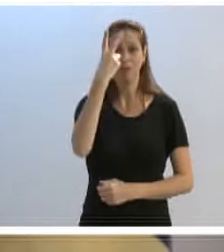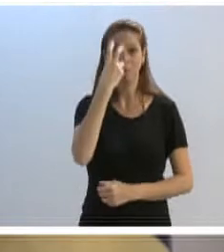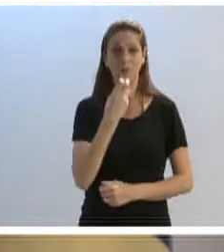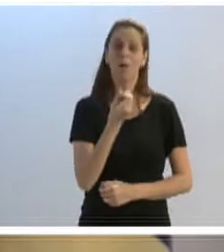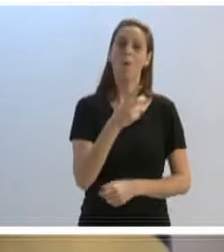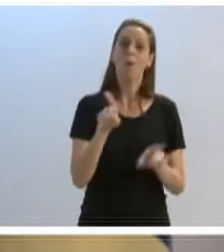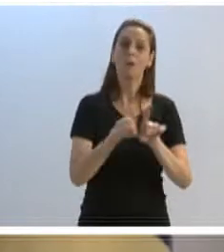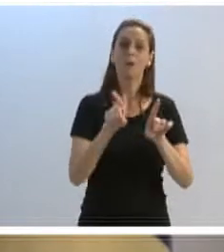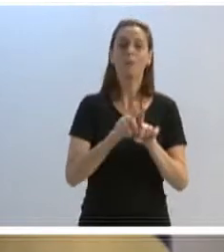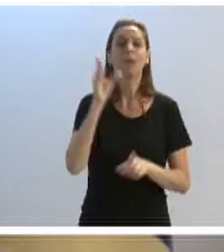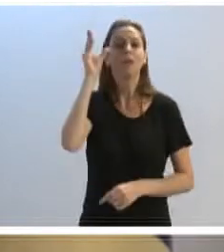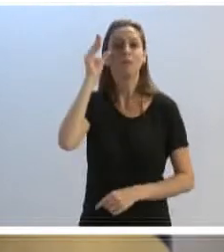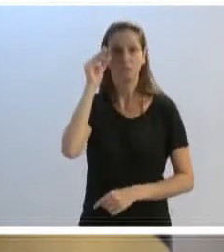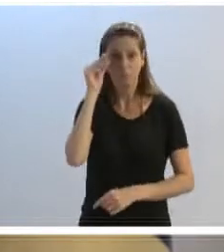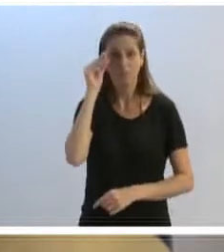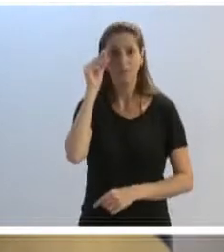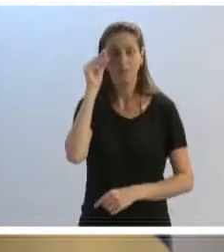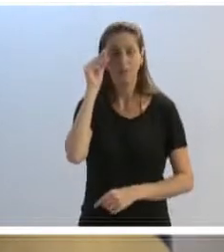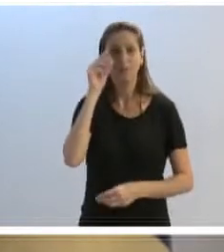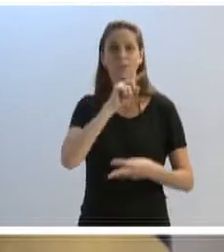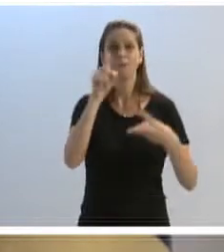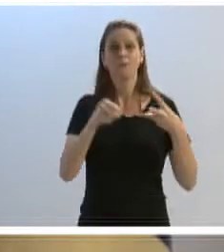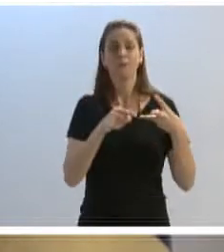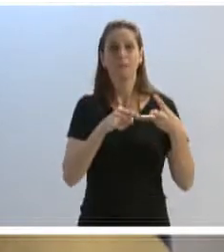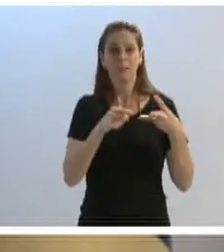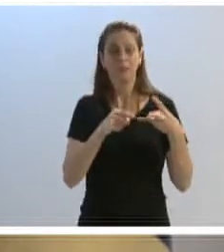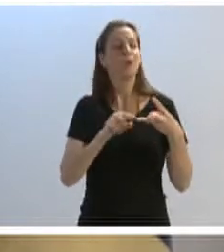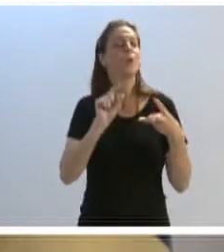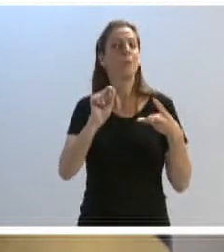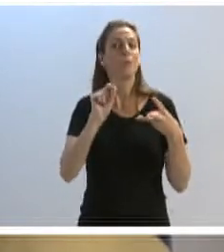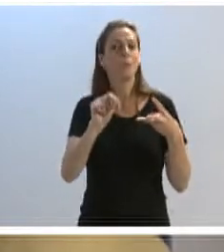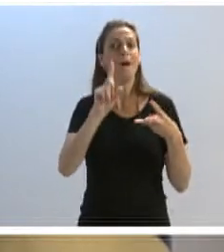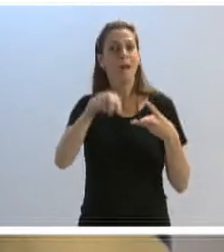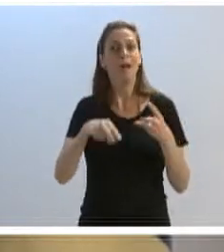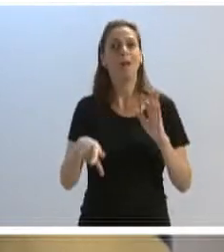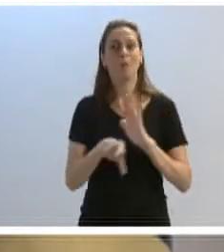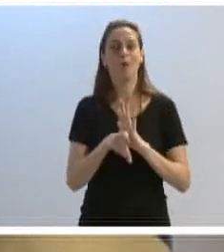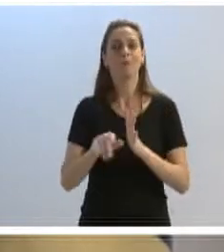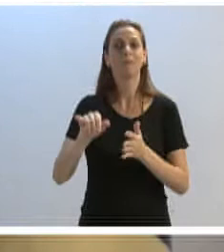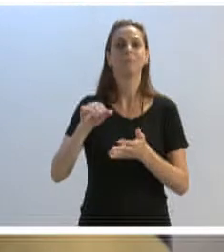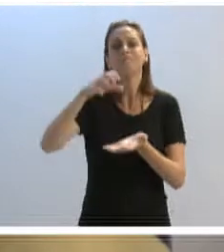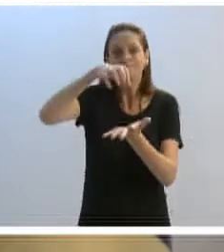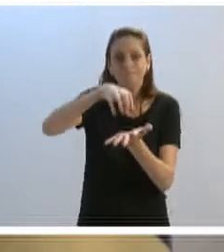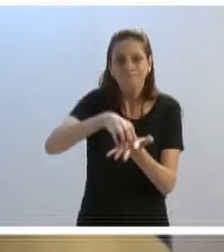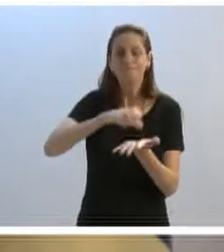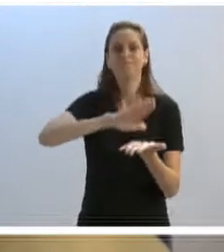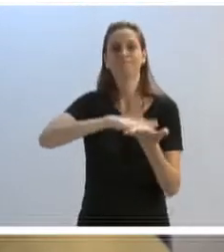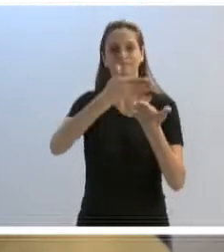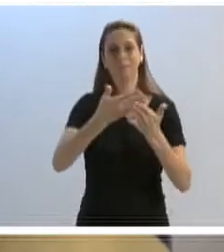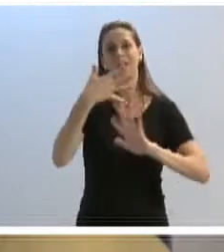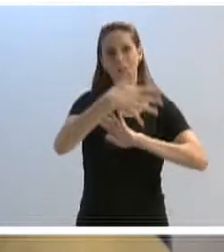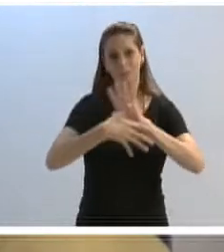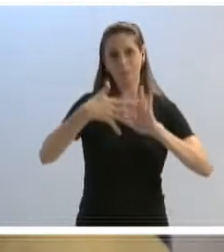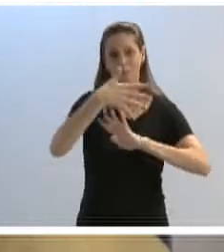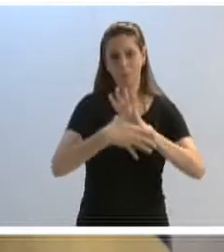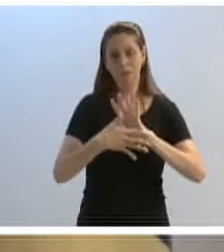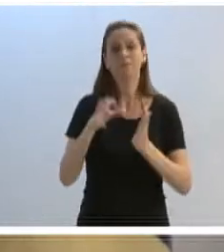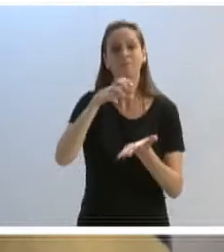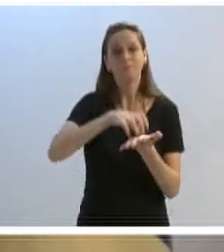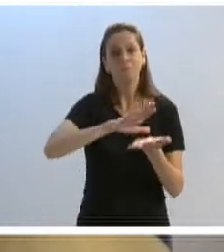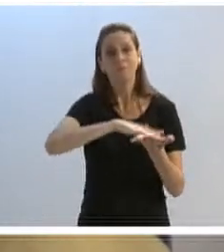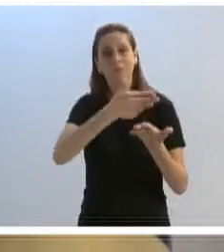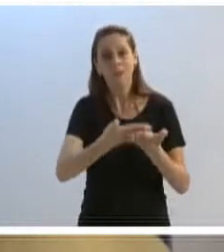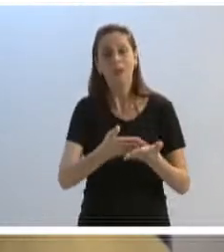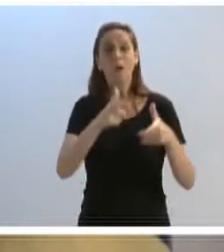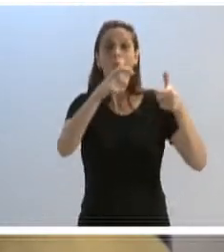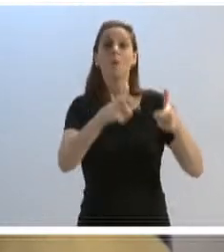com baixa visão. E a nossa terceira bandeira é a Central de Intérprete de Libras. A Central de Intérprete de Libras é